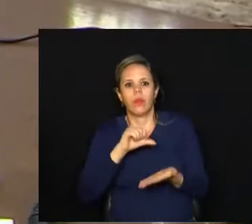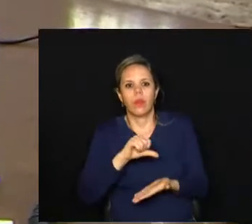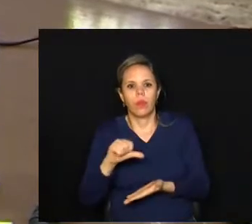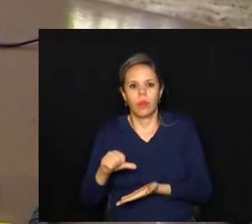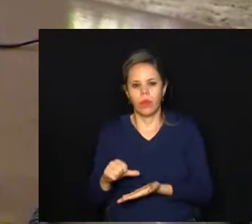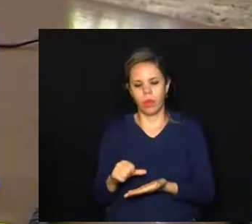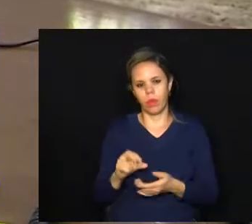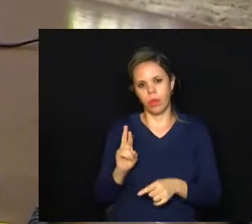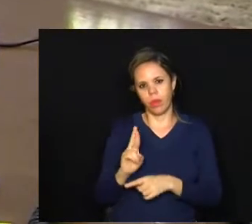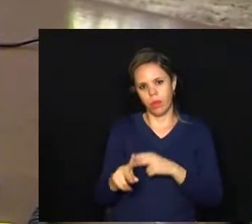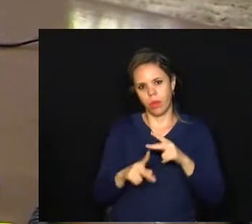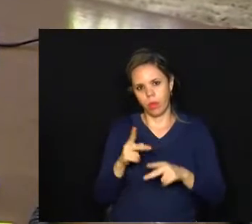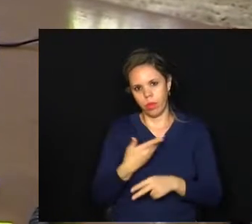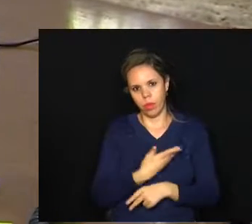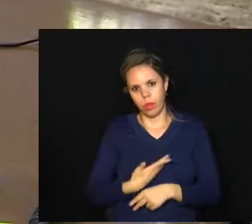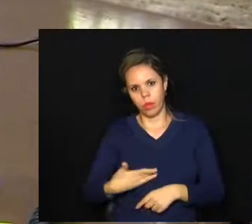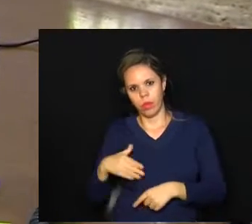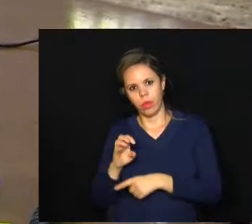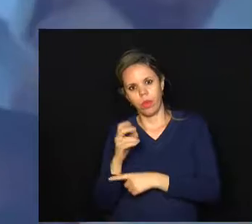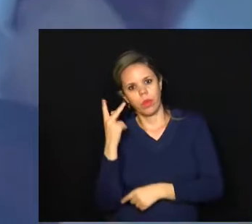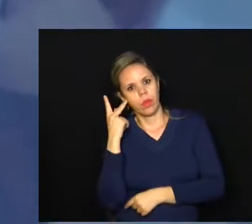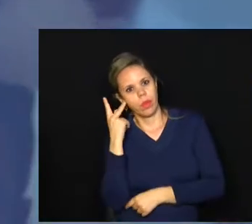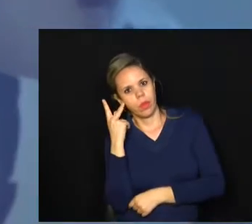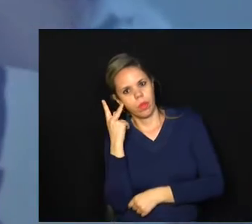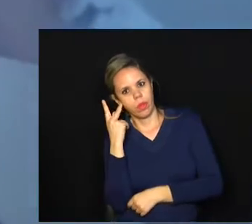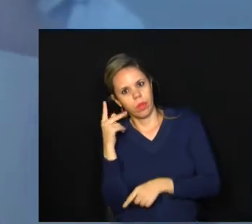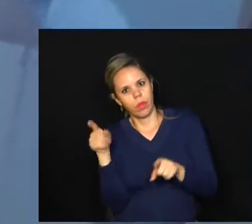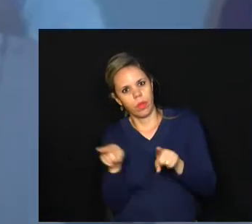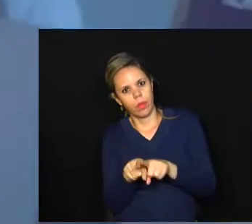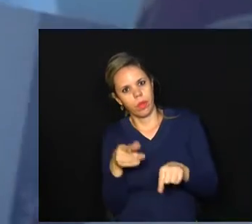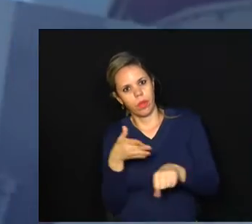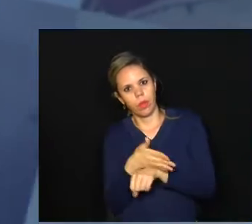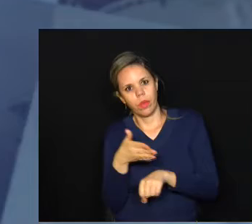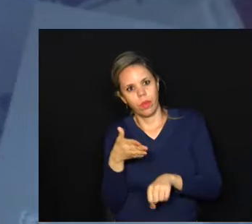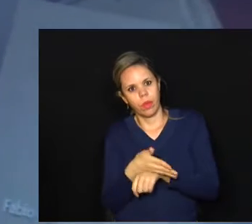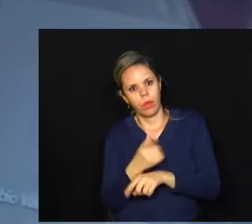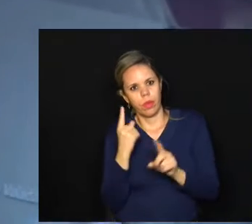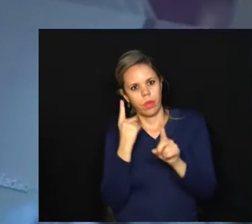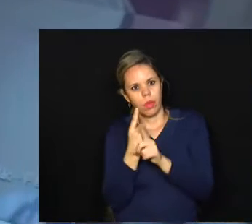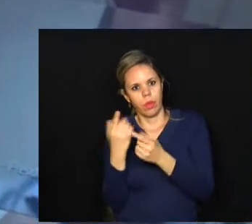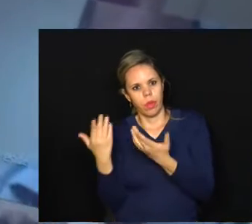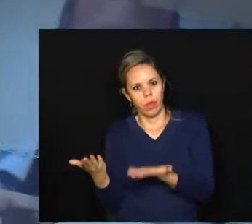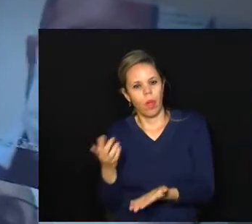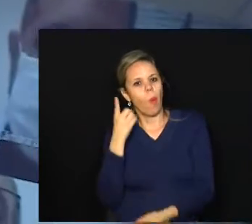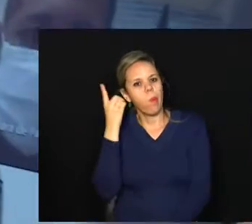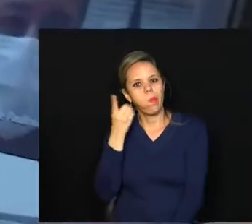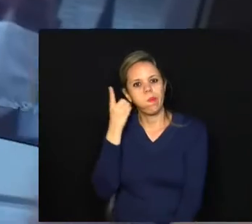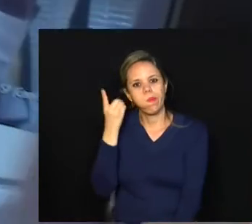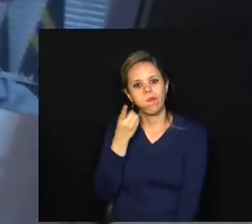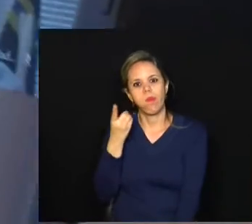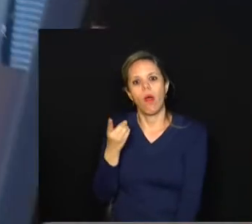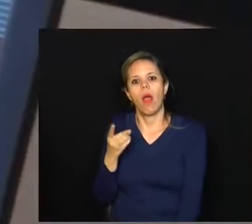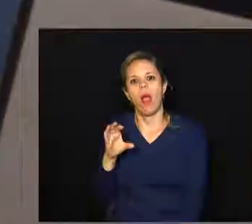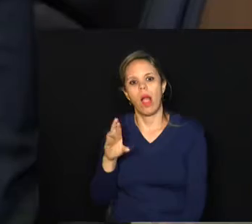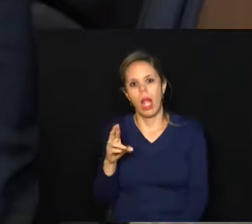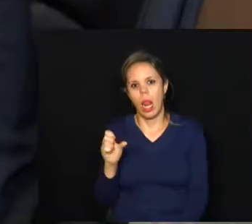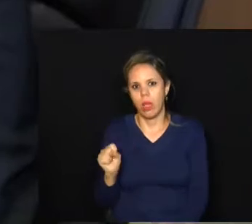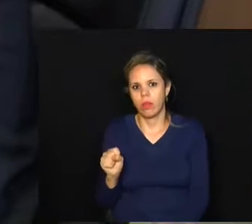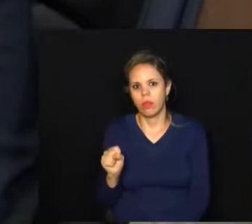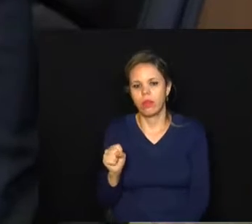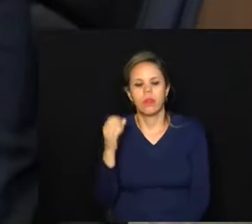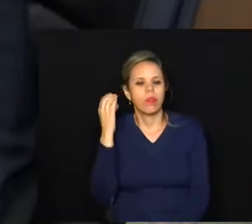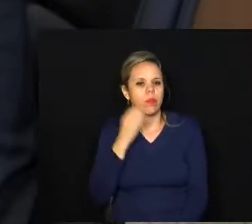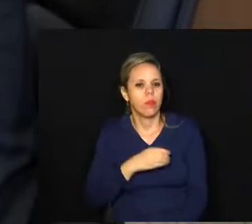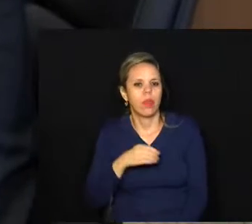e representantes do governo do estado de São Paulo. Também participaram do encontro os deputados Carlão Sampaio e Vanderlei